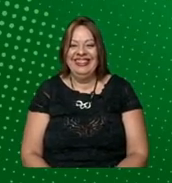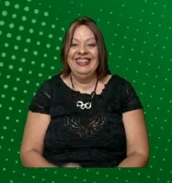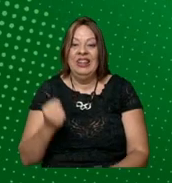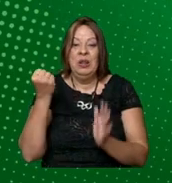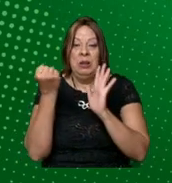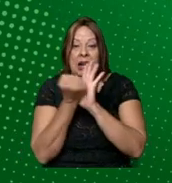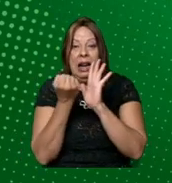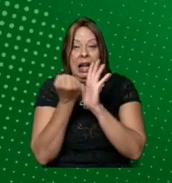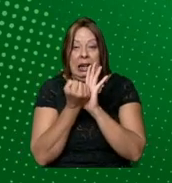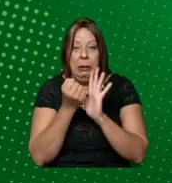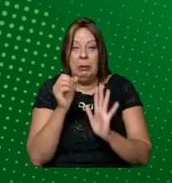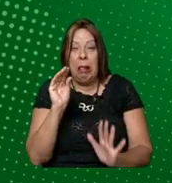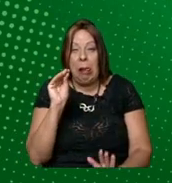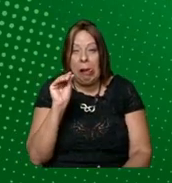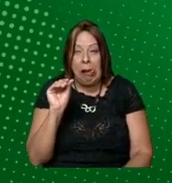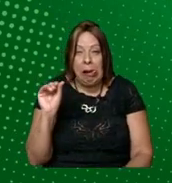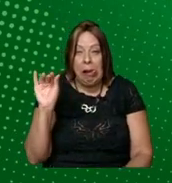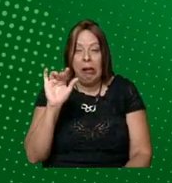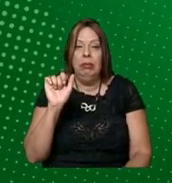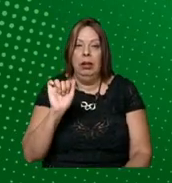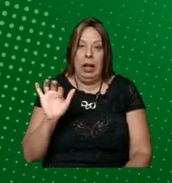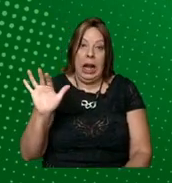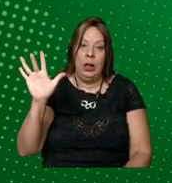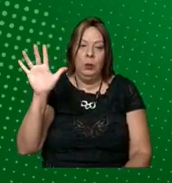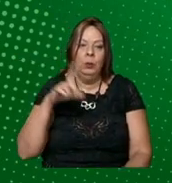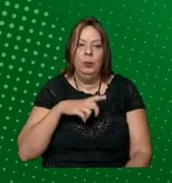falhou. Isso, esse ponto faz parte da Regional Lagarto.